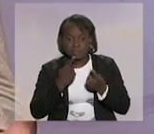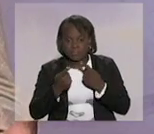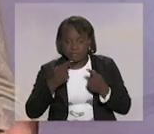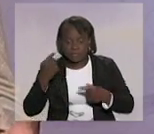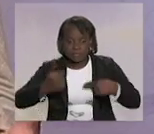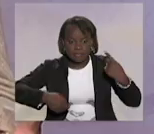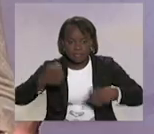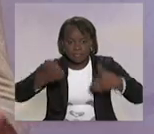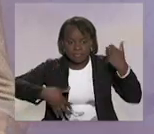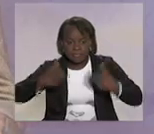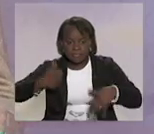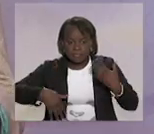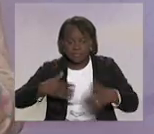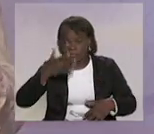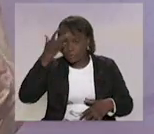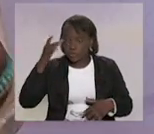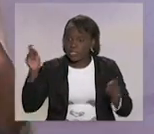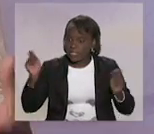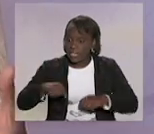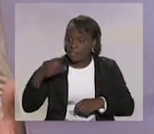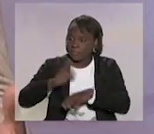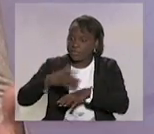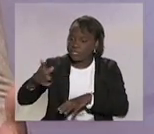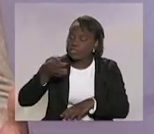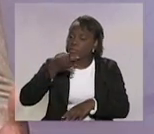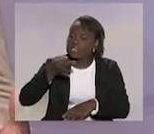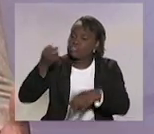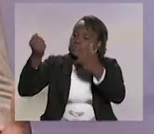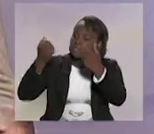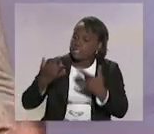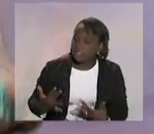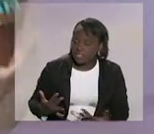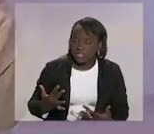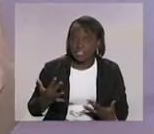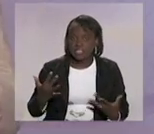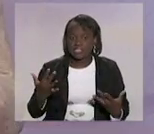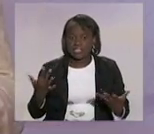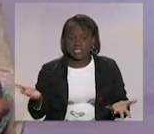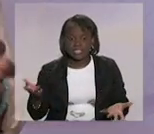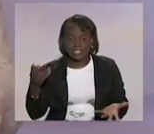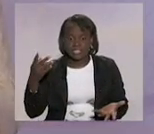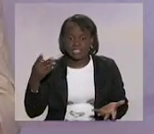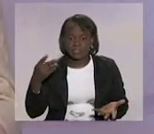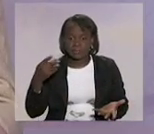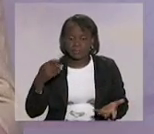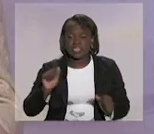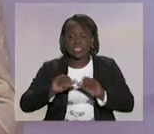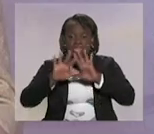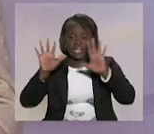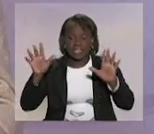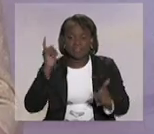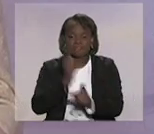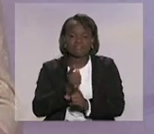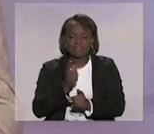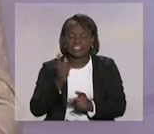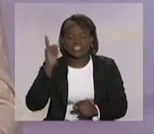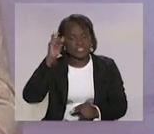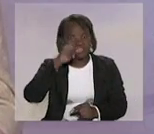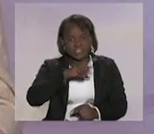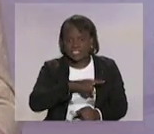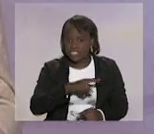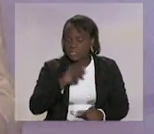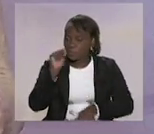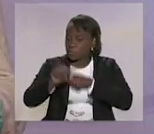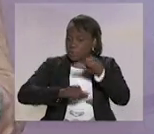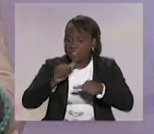é colocado, que as pessoas têm oportunidade de falar, isso torna mais claro que é muito